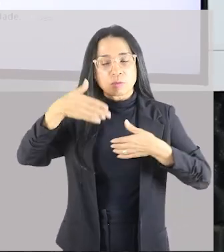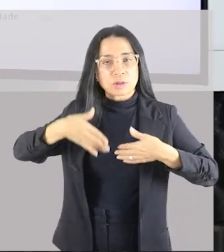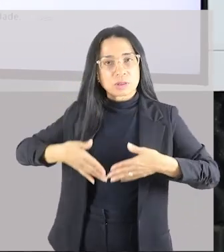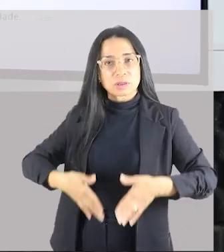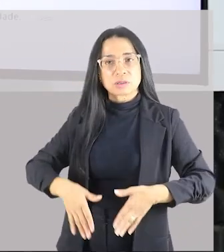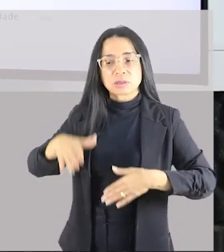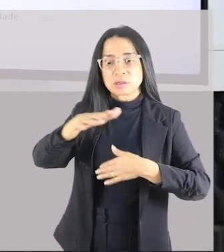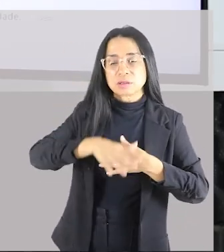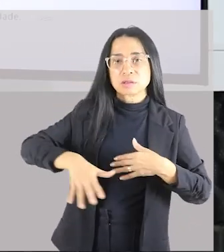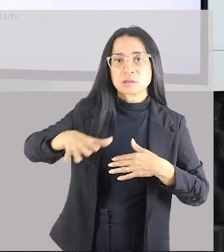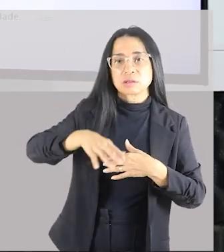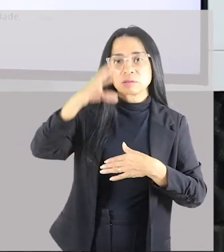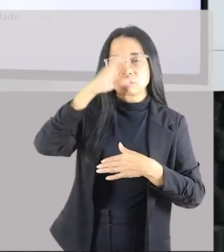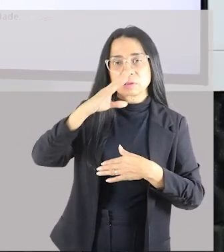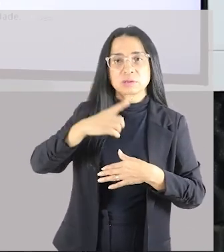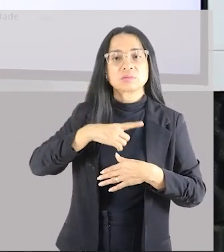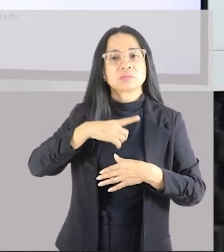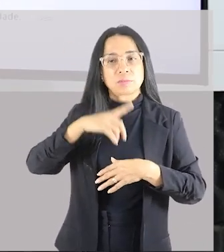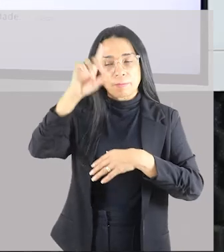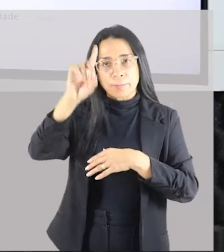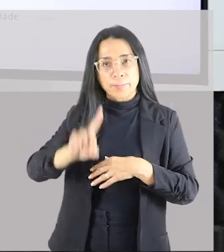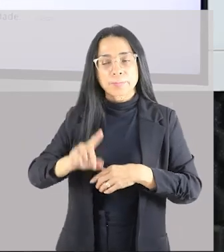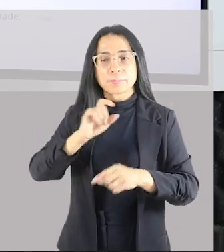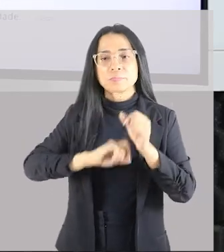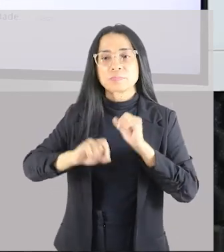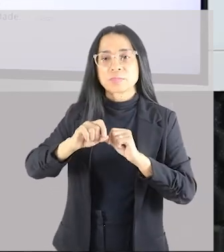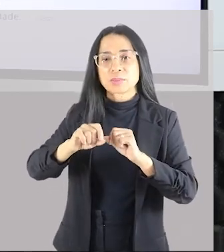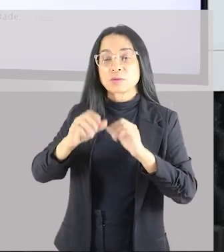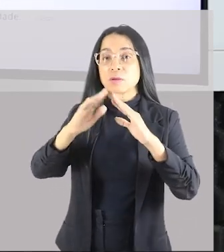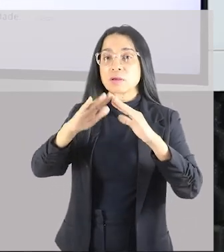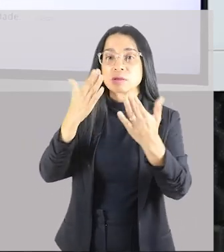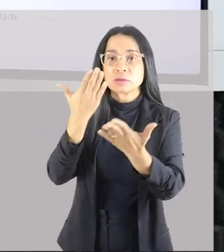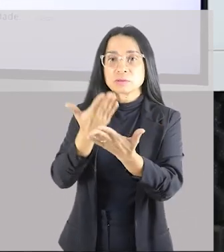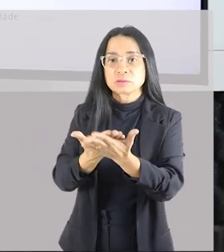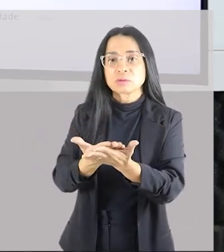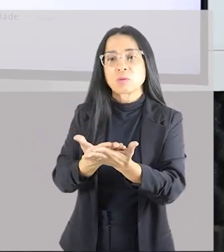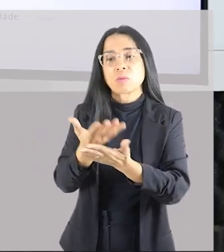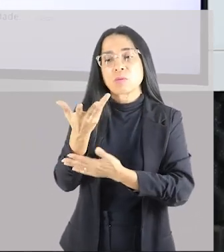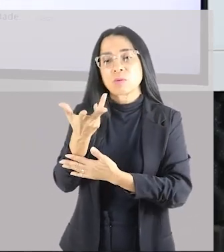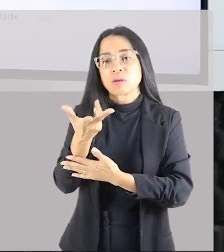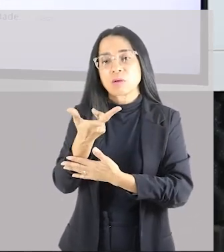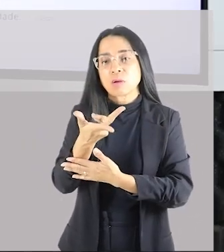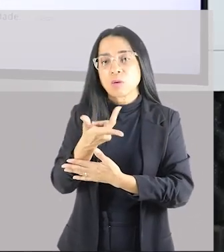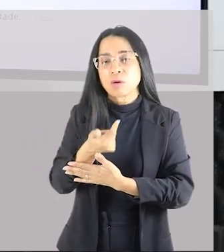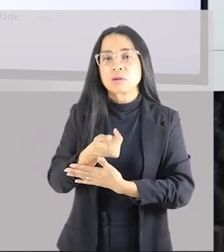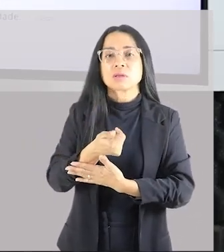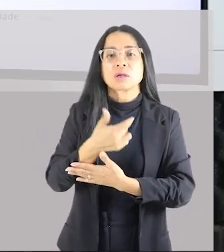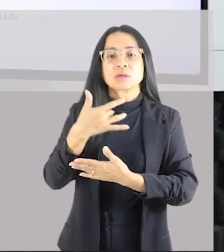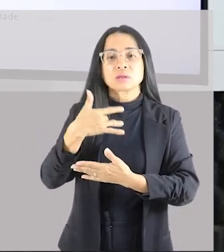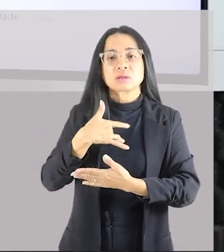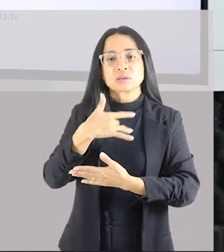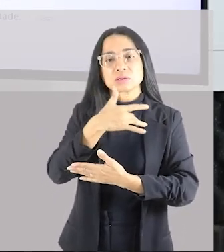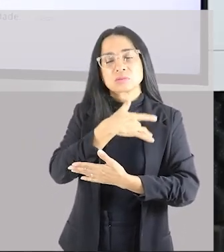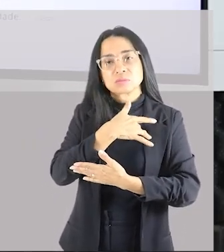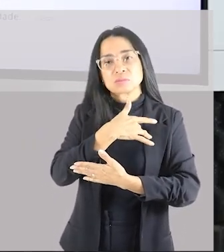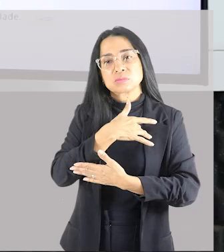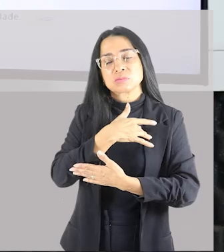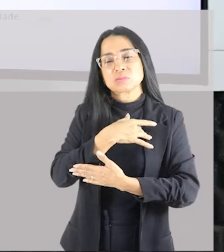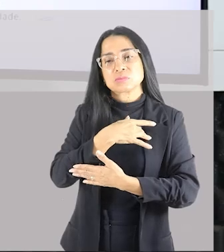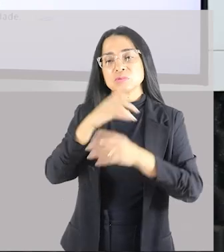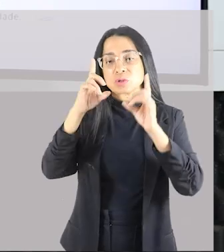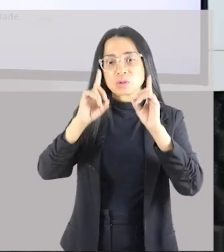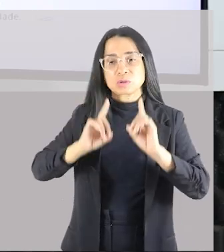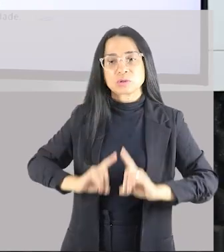território brasileiro, ela vai ter direito a uma escola de qualidade, a uma saúde digna, a